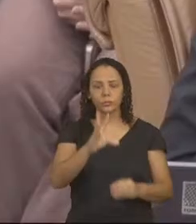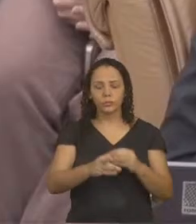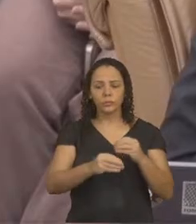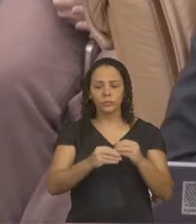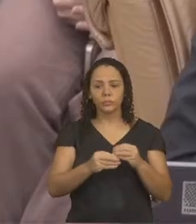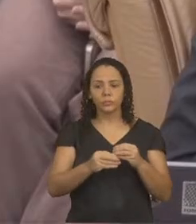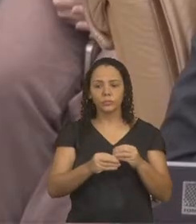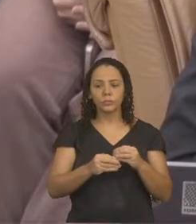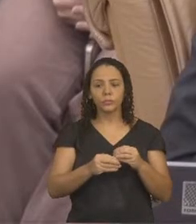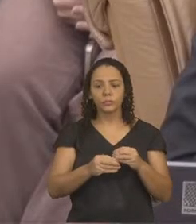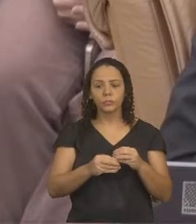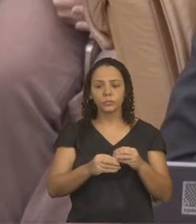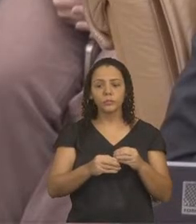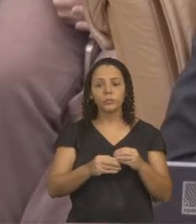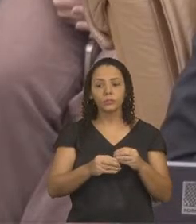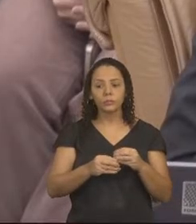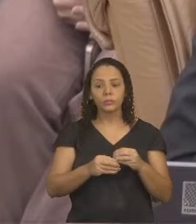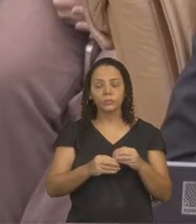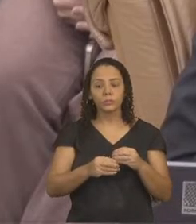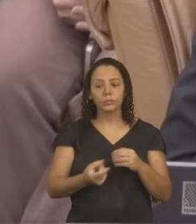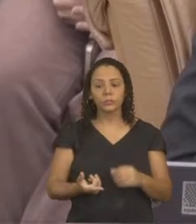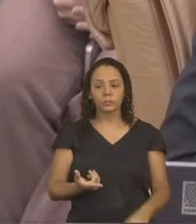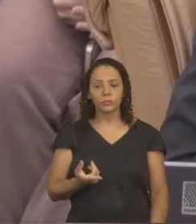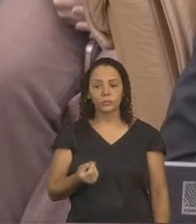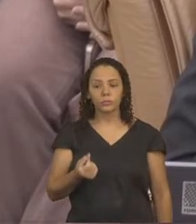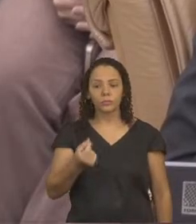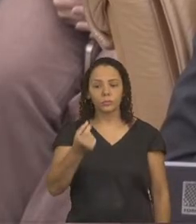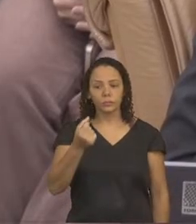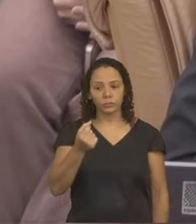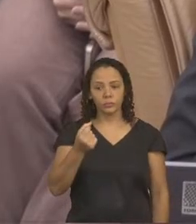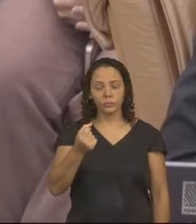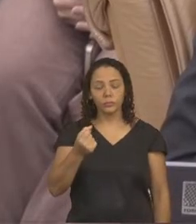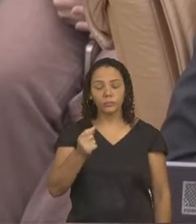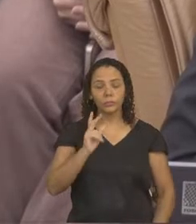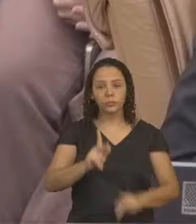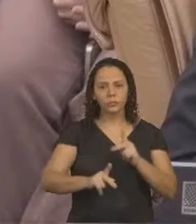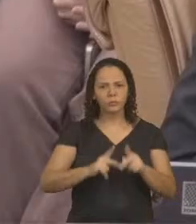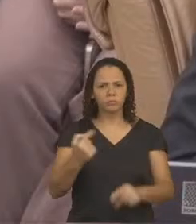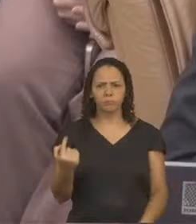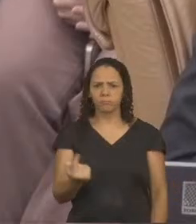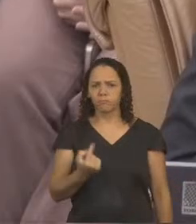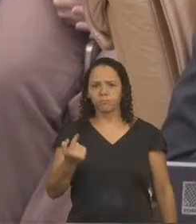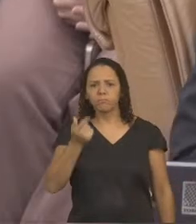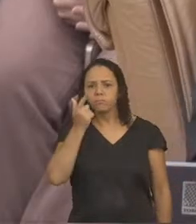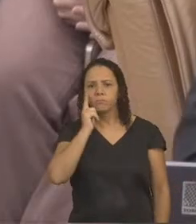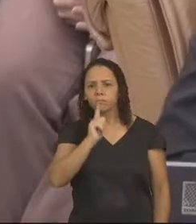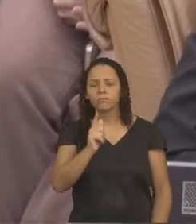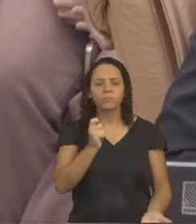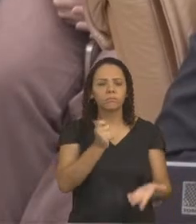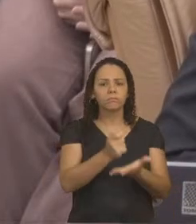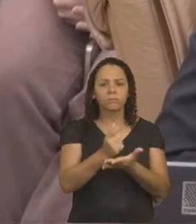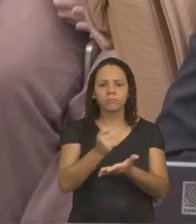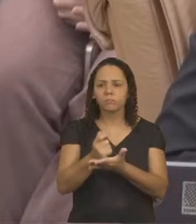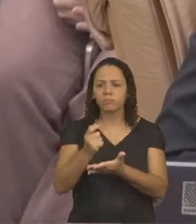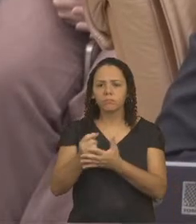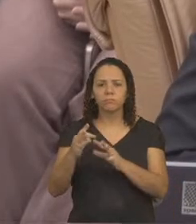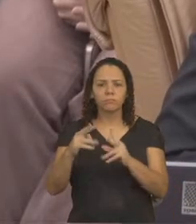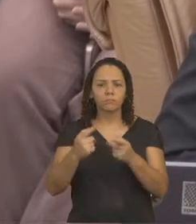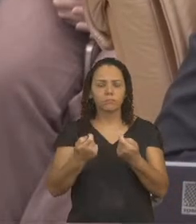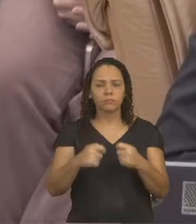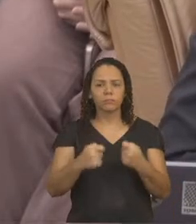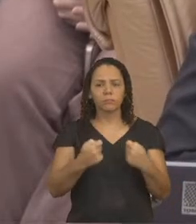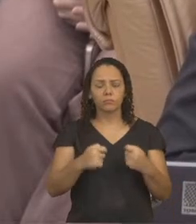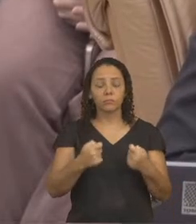de financiamento dessas entidades. A sociedade civil não consegue sozinha financiar as atividades de uma LPI, por exemplo, como uma instituição